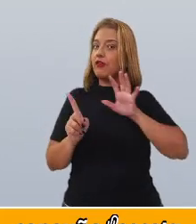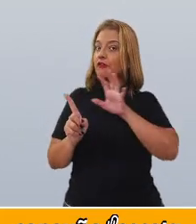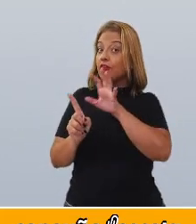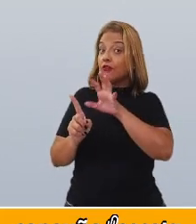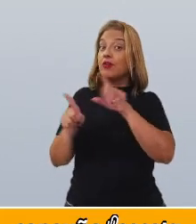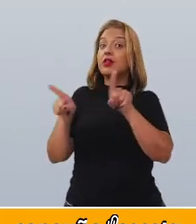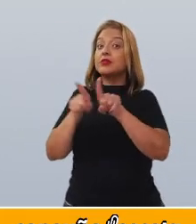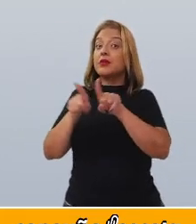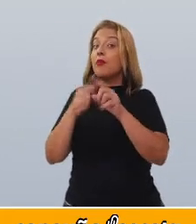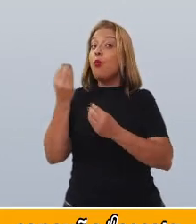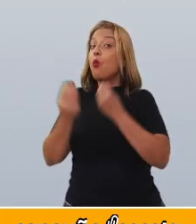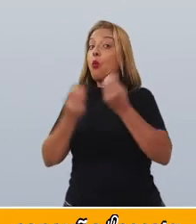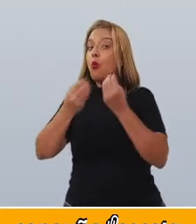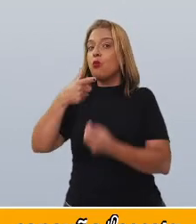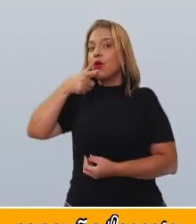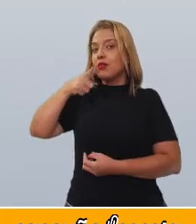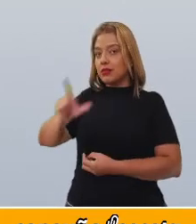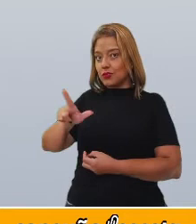se manifesta.